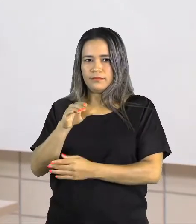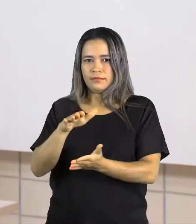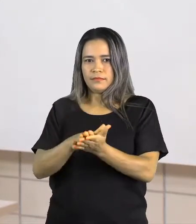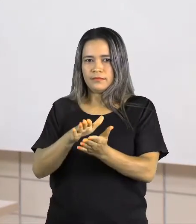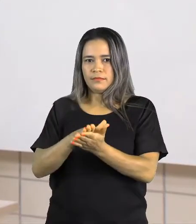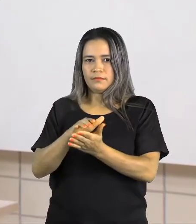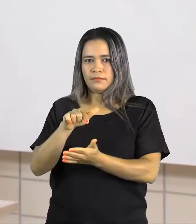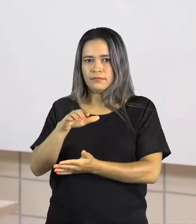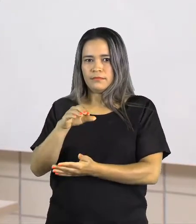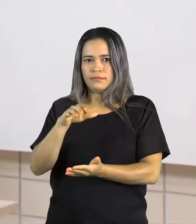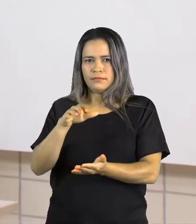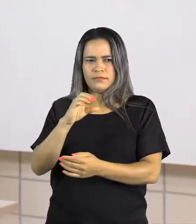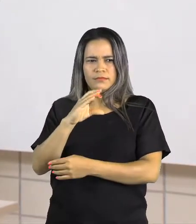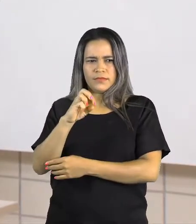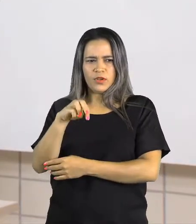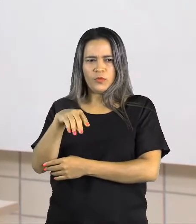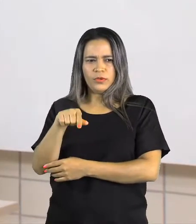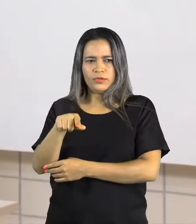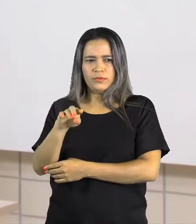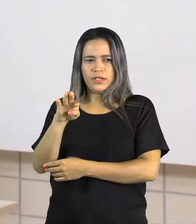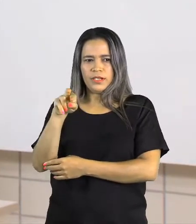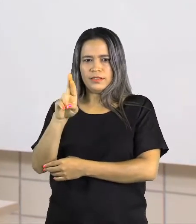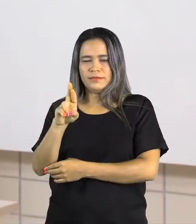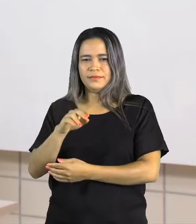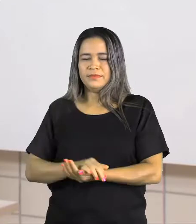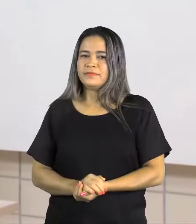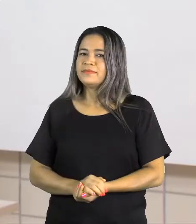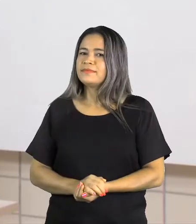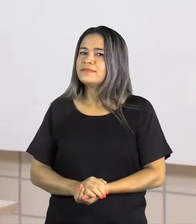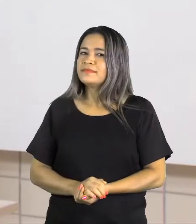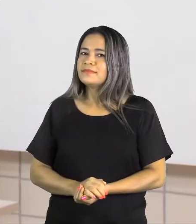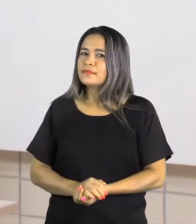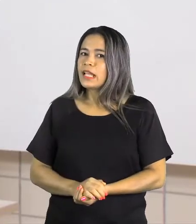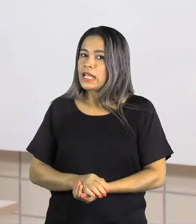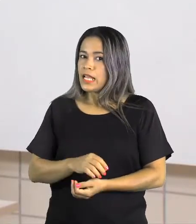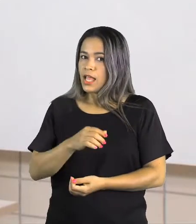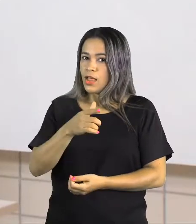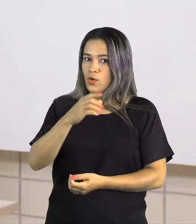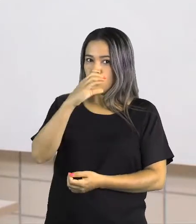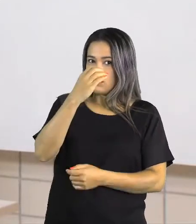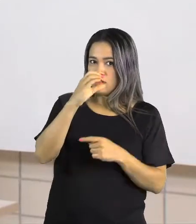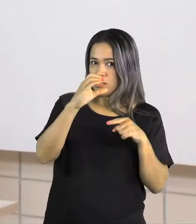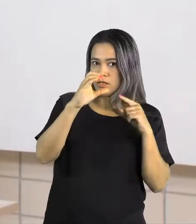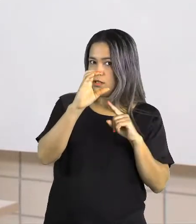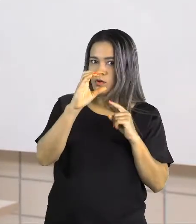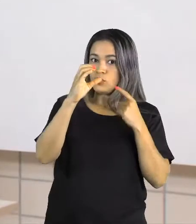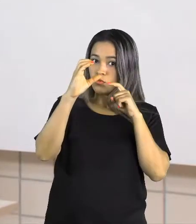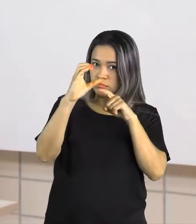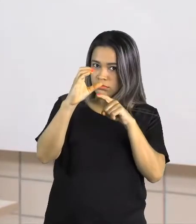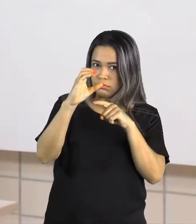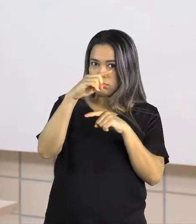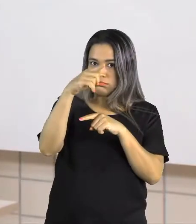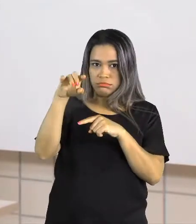educaçãopalmas.com.br. Lembrando que o educação é sem o tio e sem a cedilha, fica